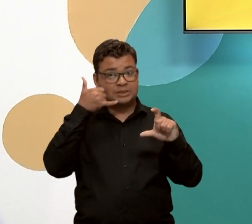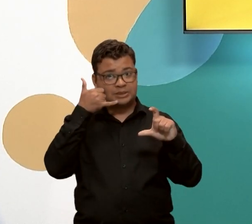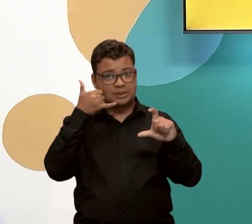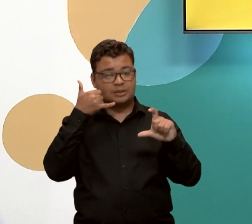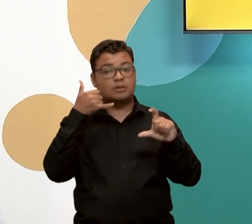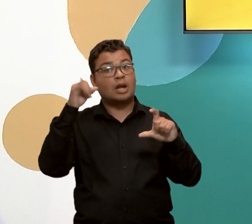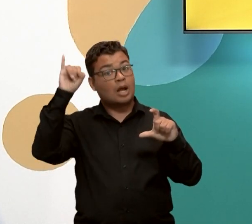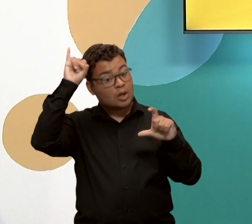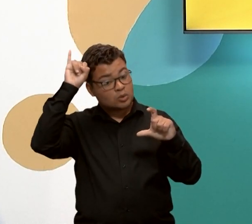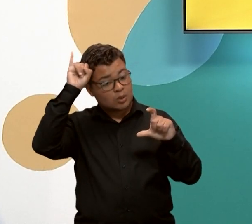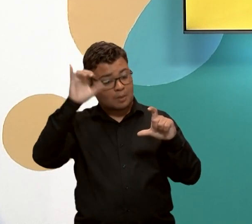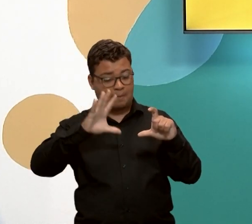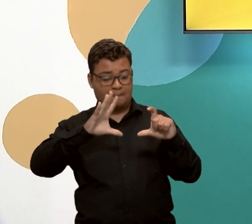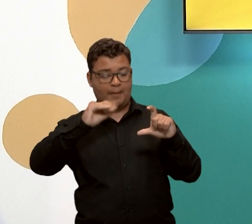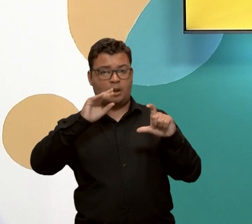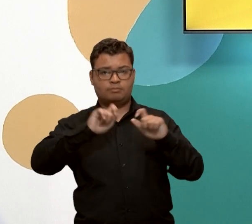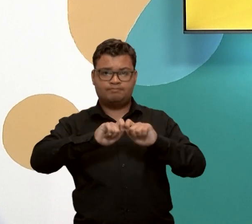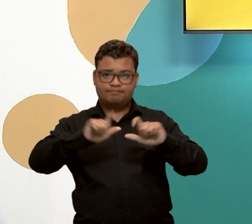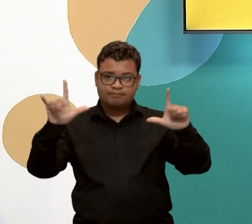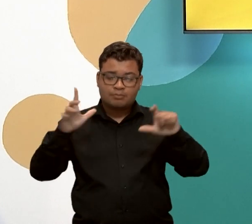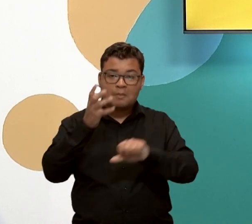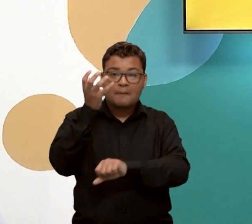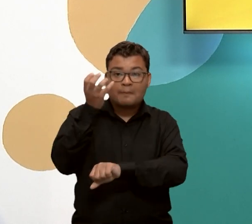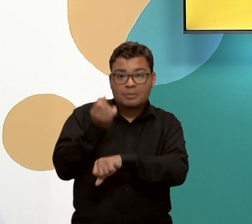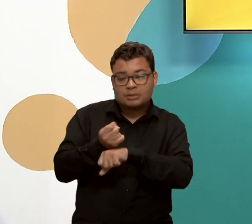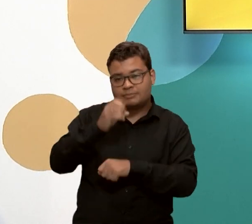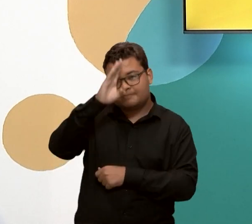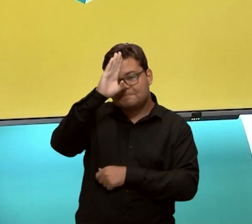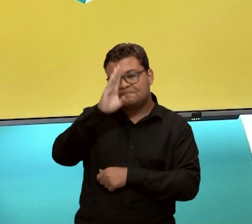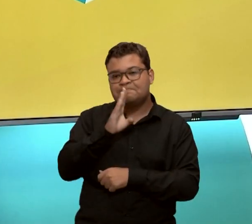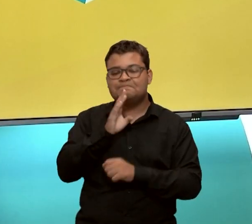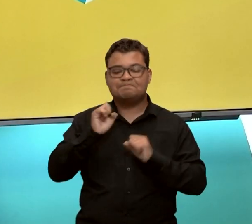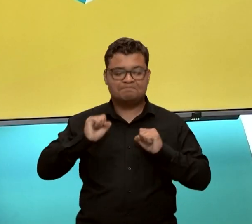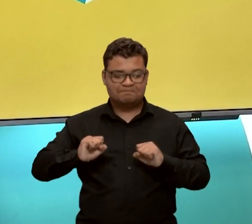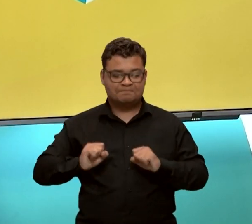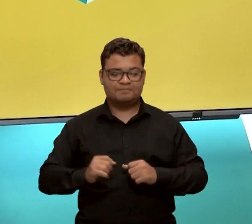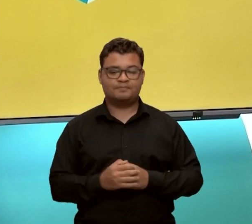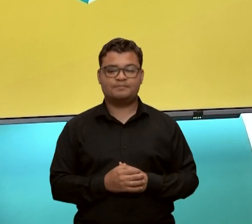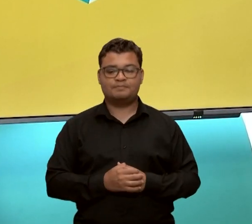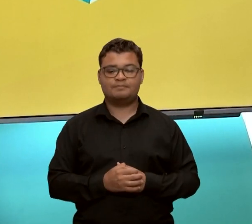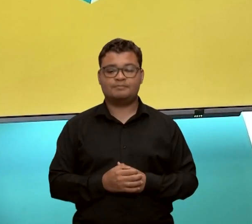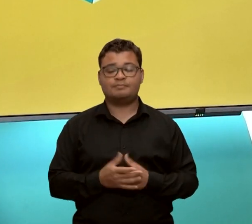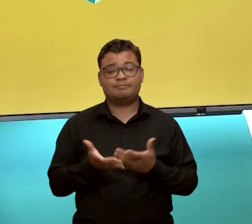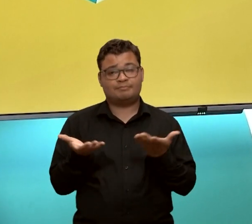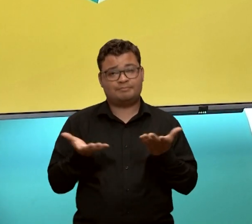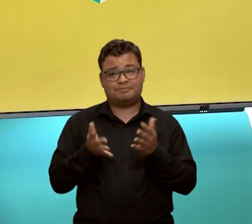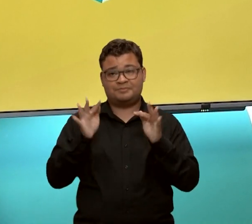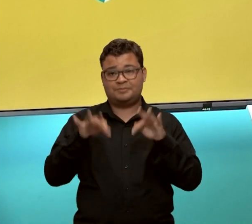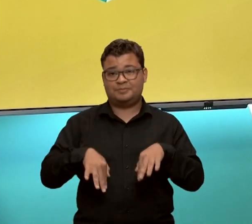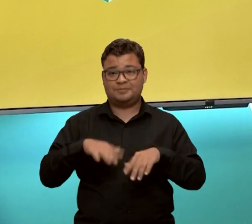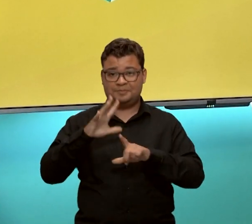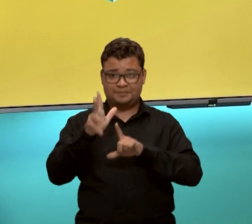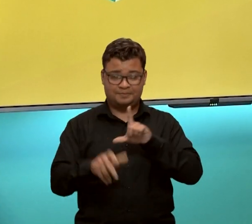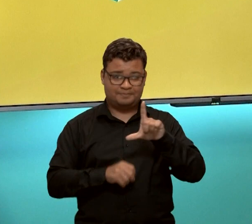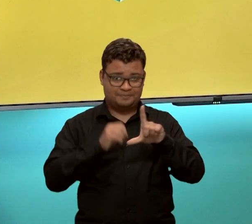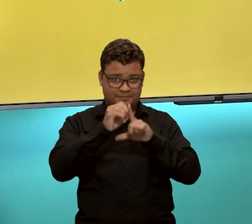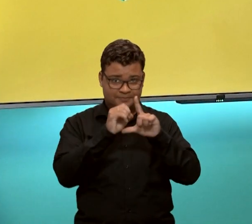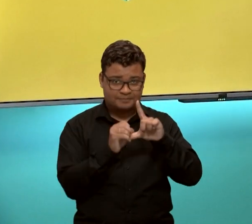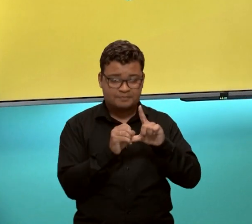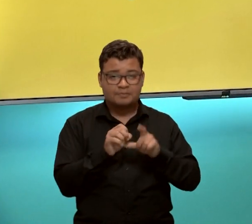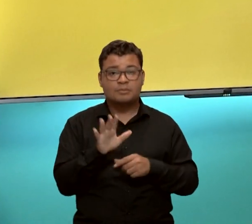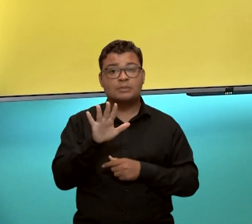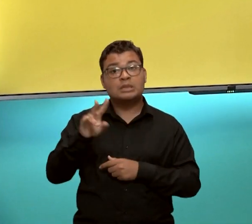modelo Android para ele, e pode baixar o aplicativo gratuitamente. Eu termino o Mundo UFG de hoje por aqui,